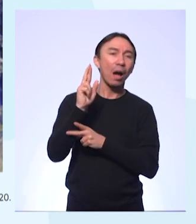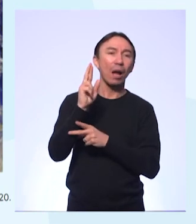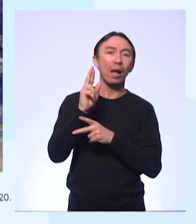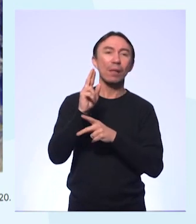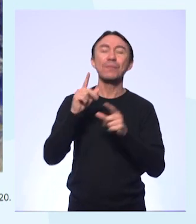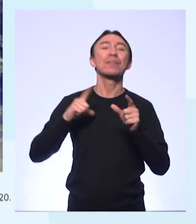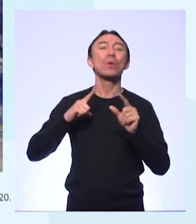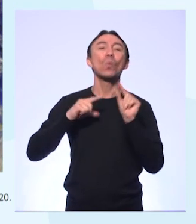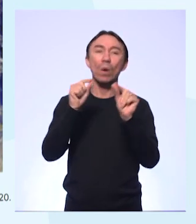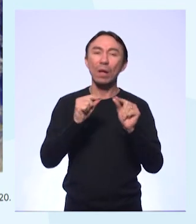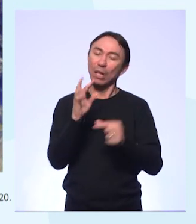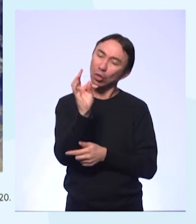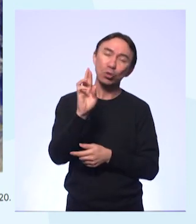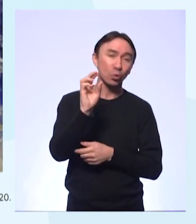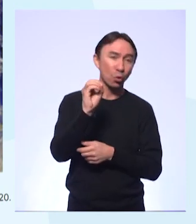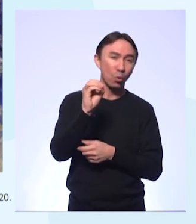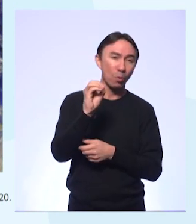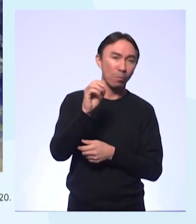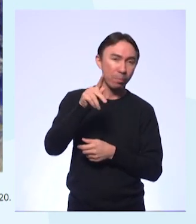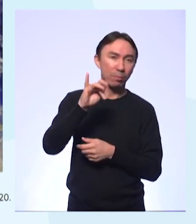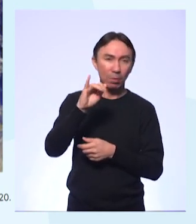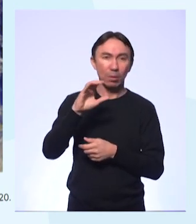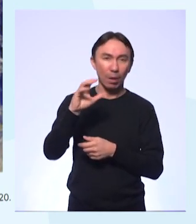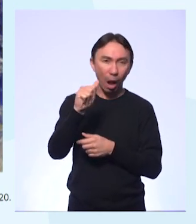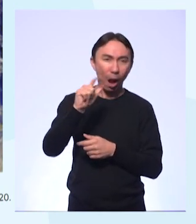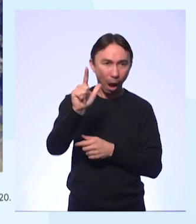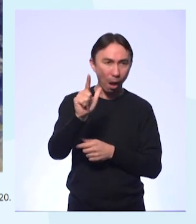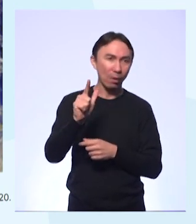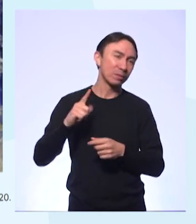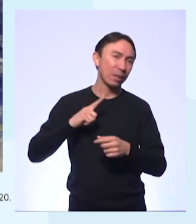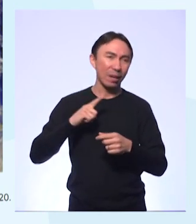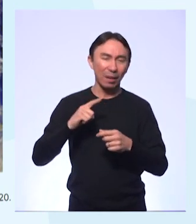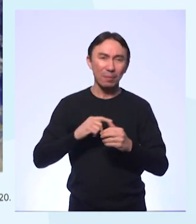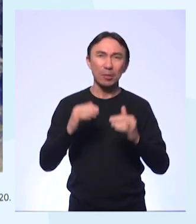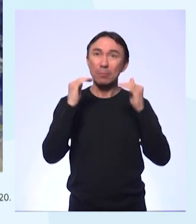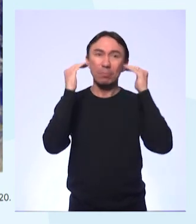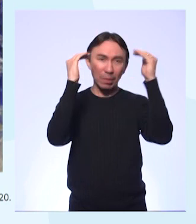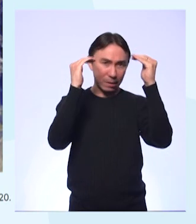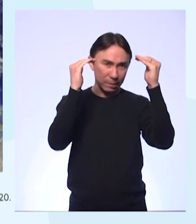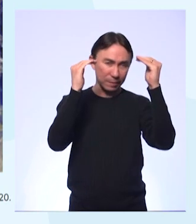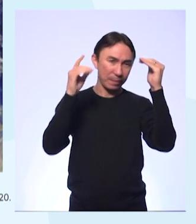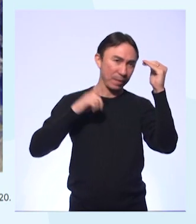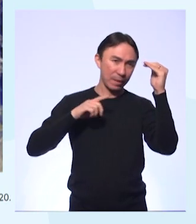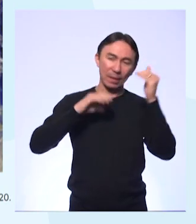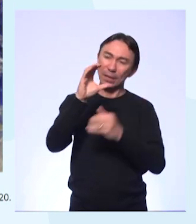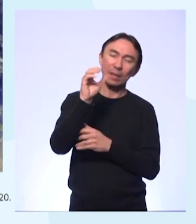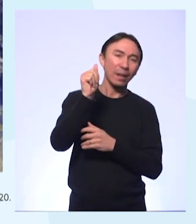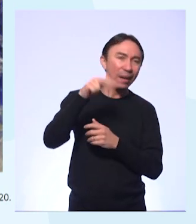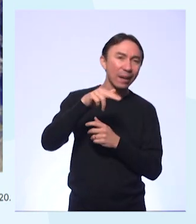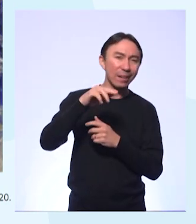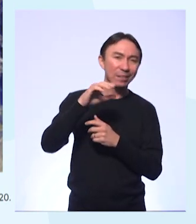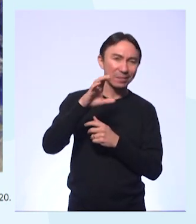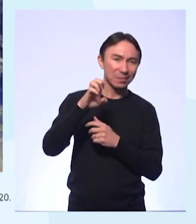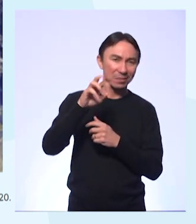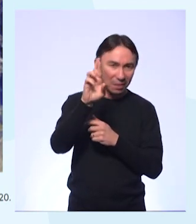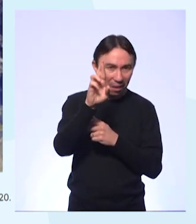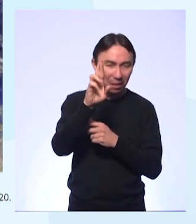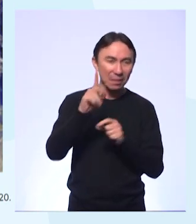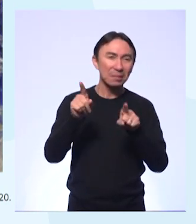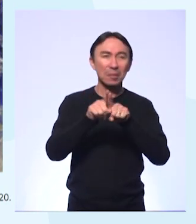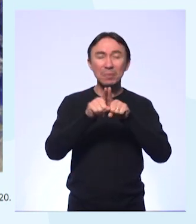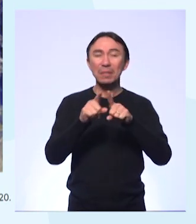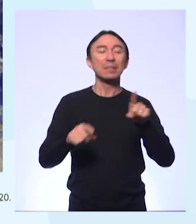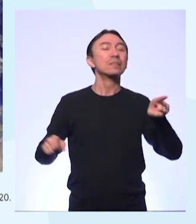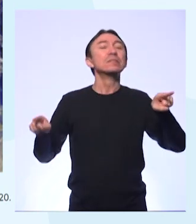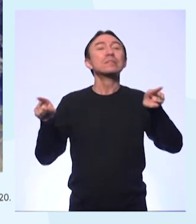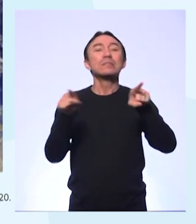tropical, que fica entre os trópicos, né? Então lá no trópico de Câncer você vai ter uma massa tropical, que é quente e seca, e você vai ter uma